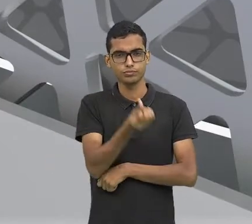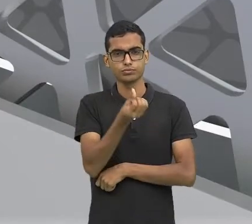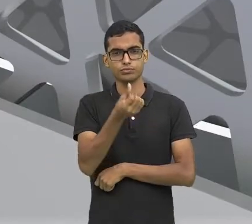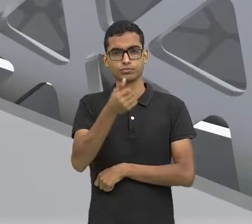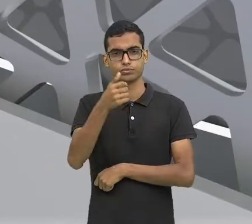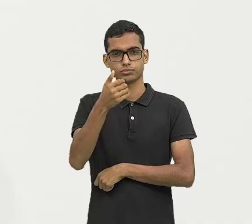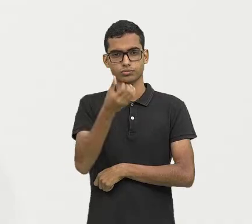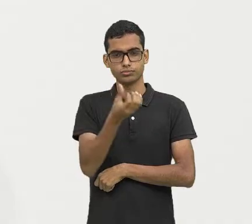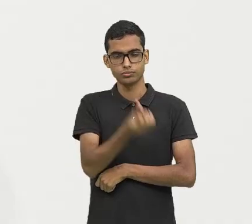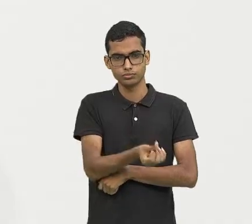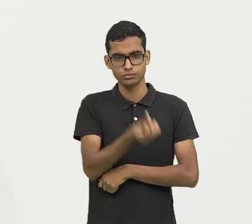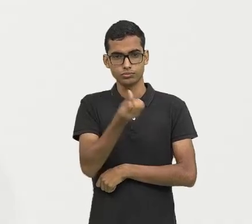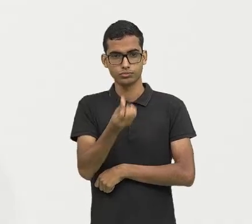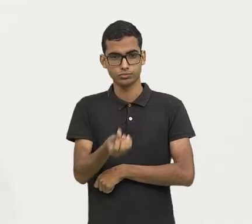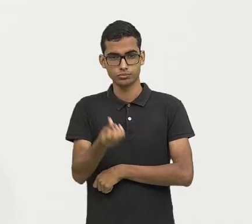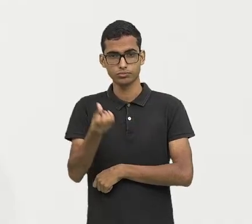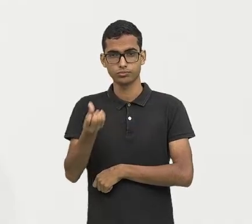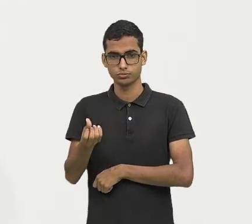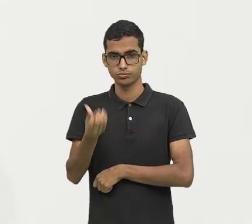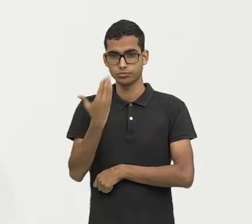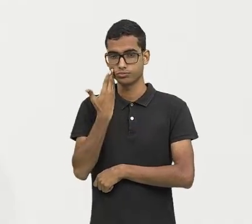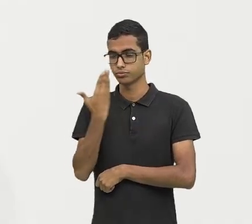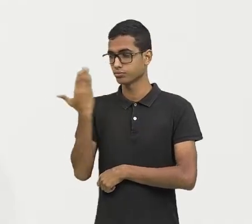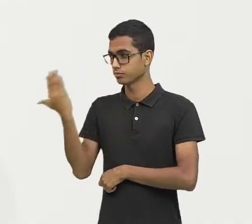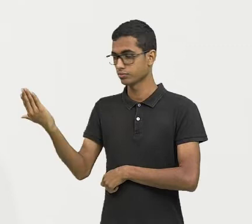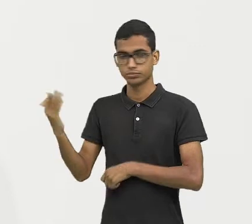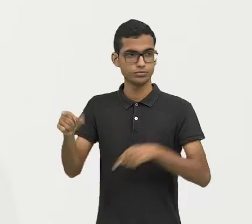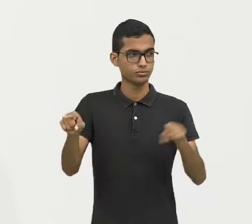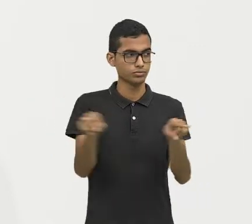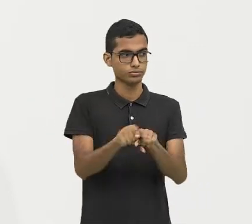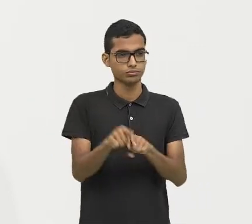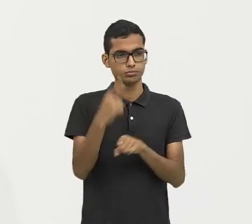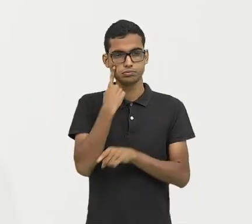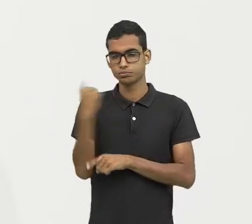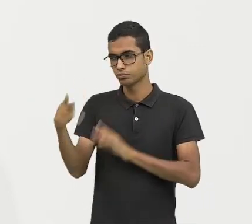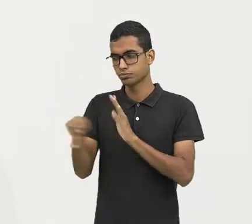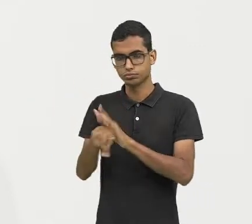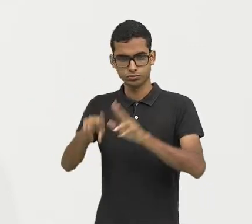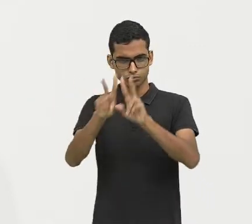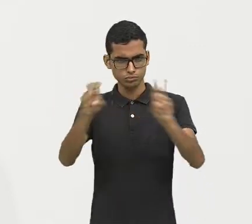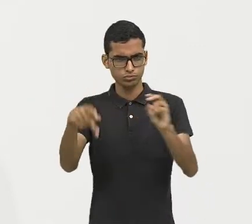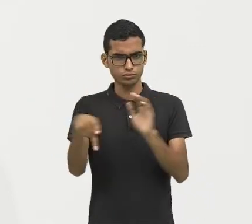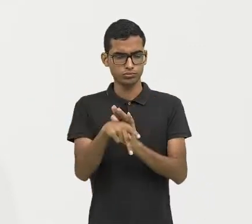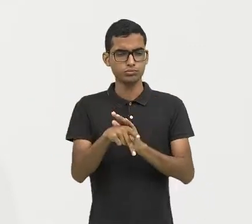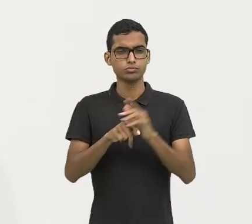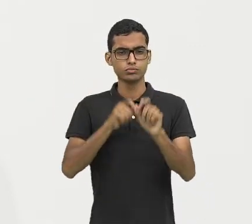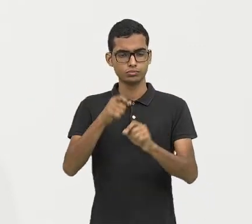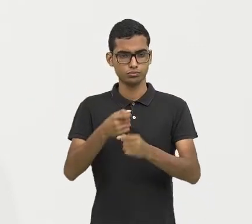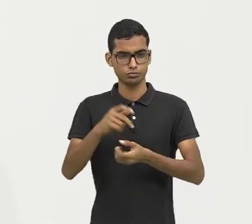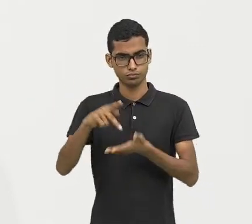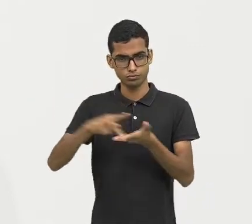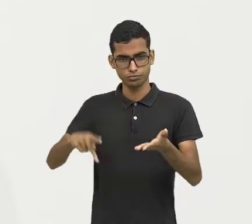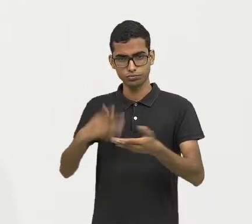670, certo? 66. Então observem que o título do nosso poema é